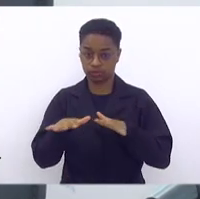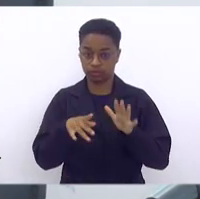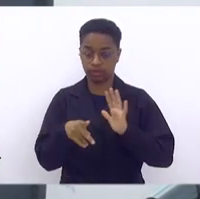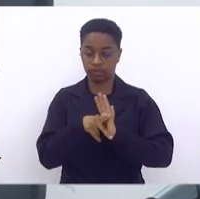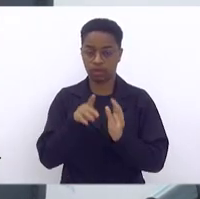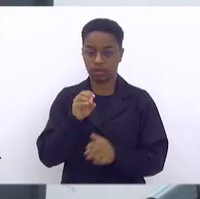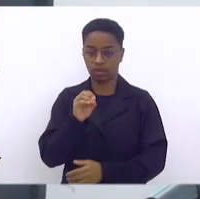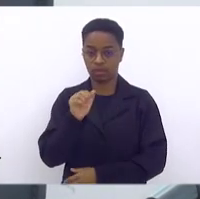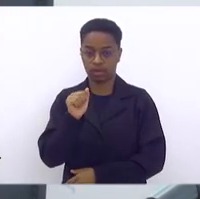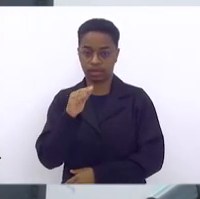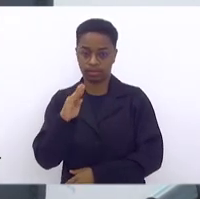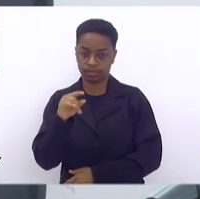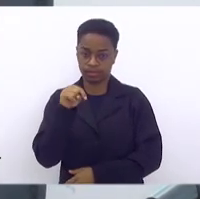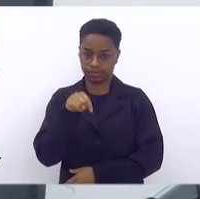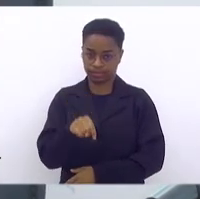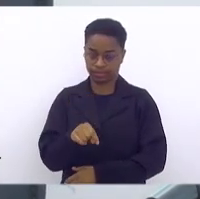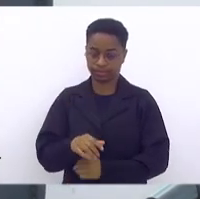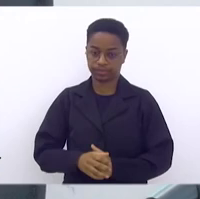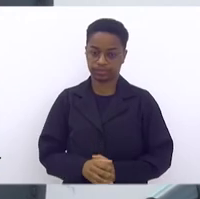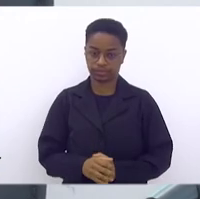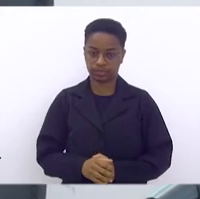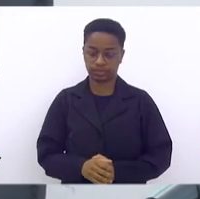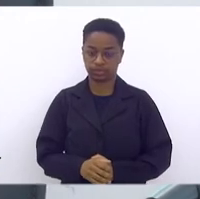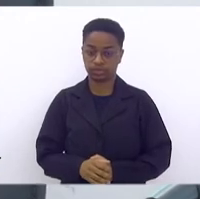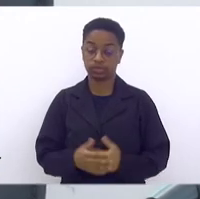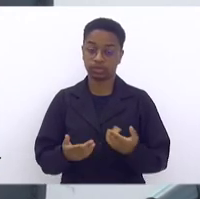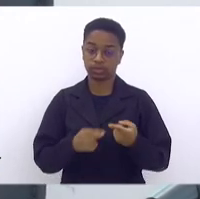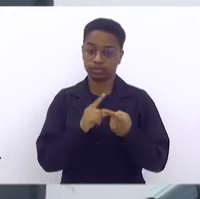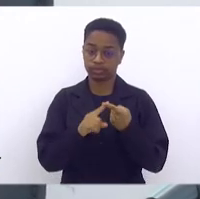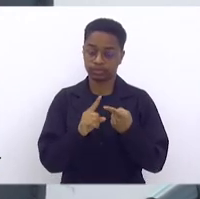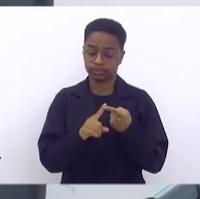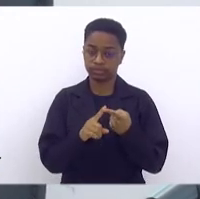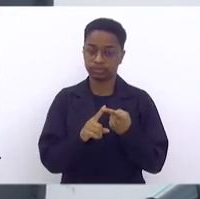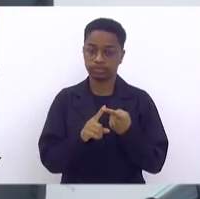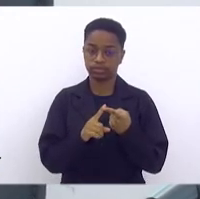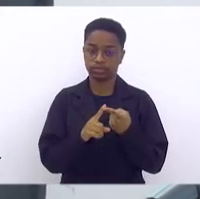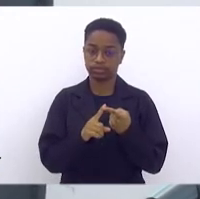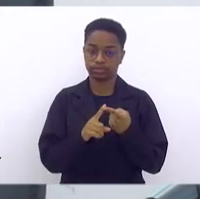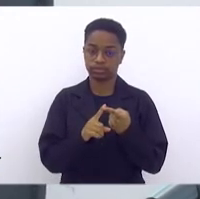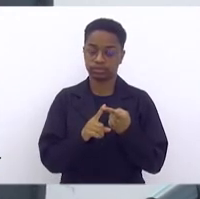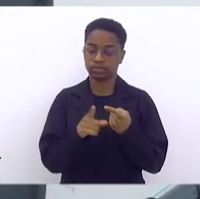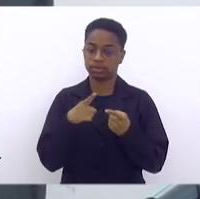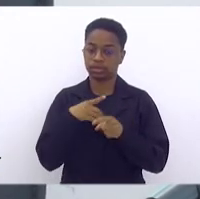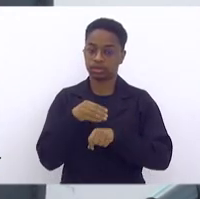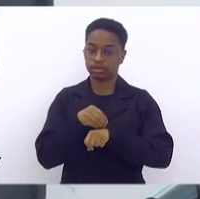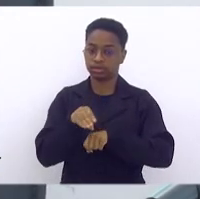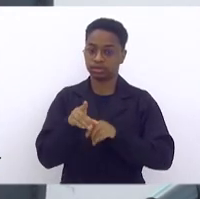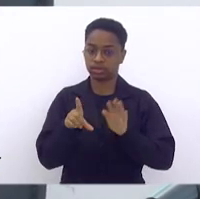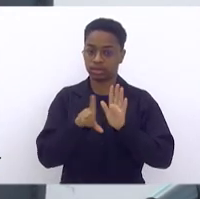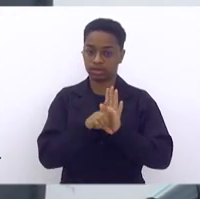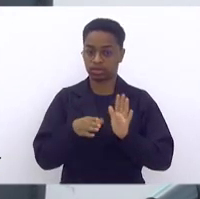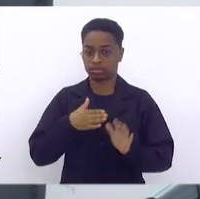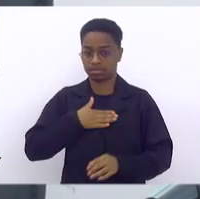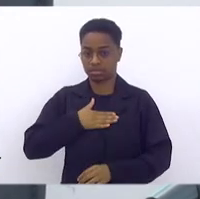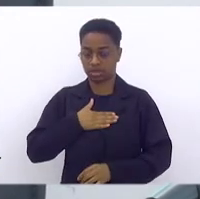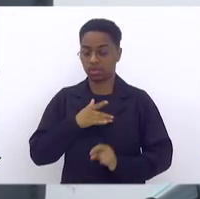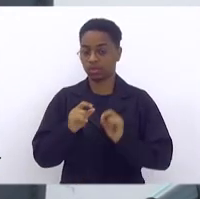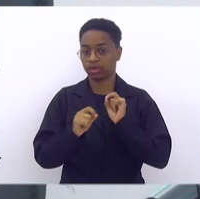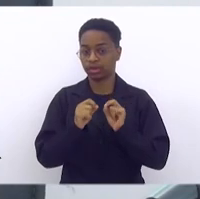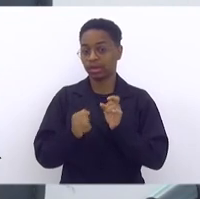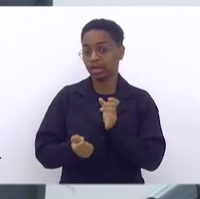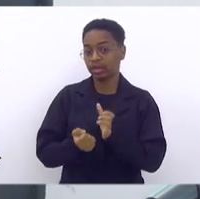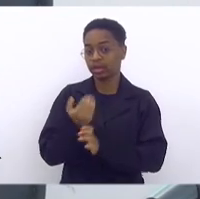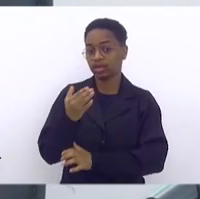dos Advogados do Brasil. O primeiro, que foi objeto de uma indicação legislativa minha, que é a criação